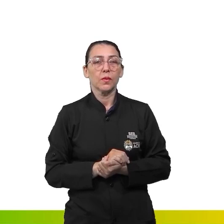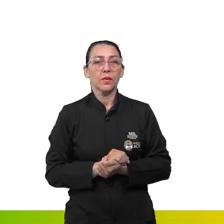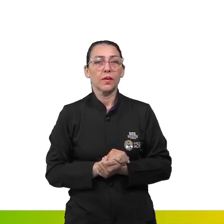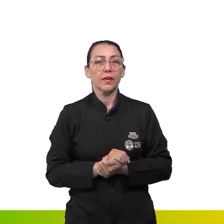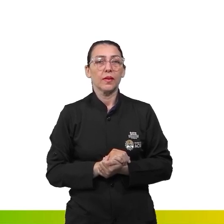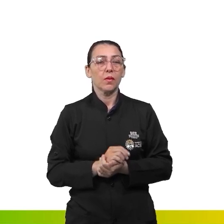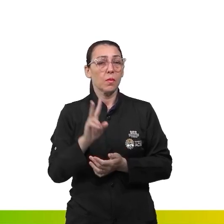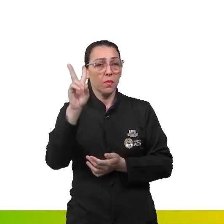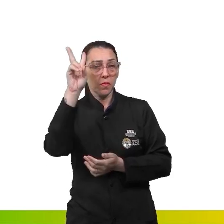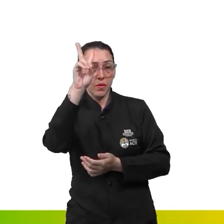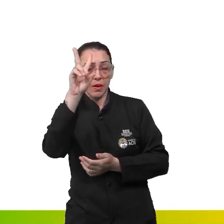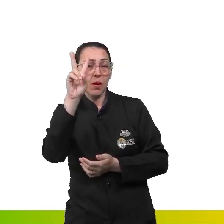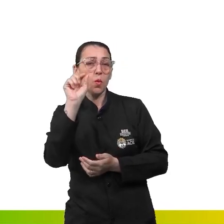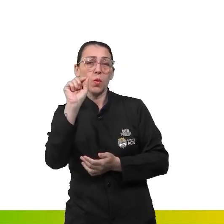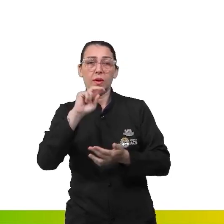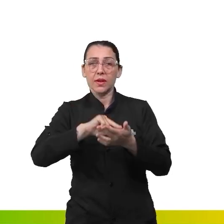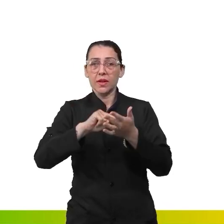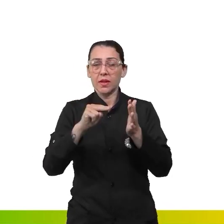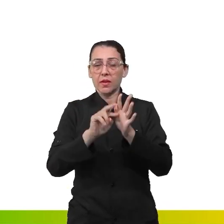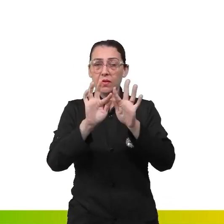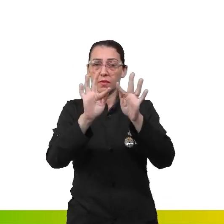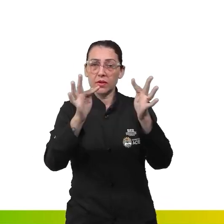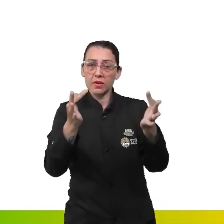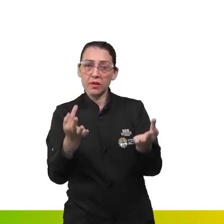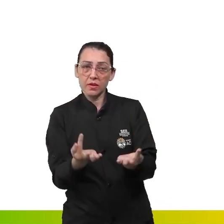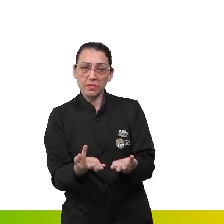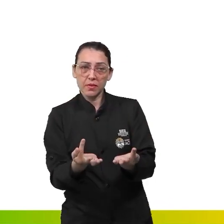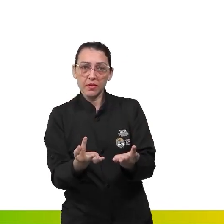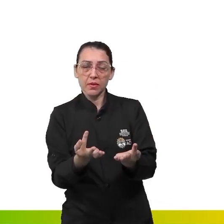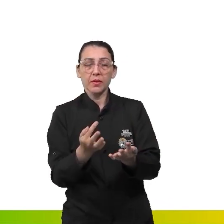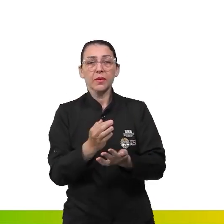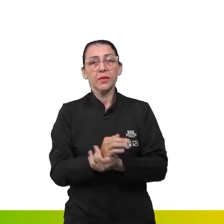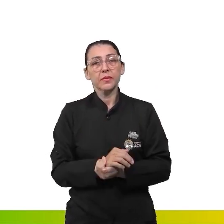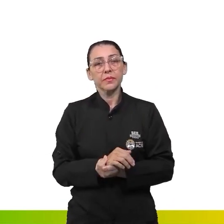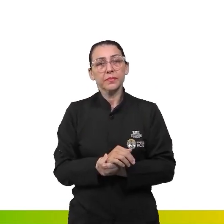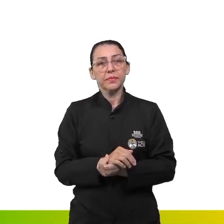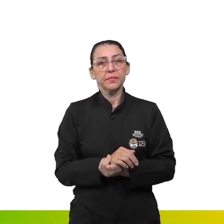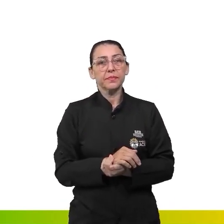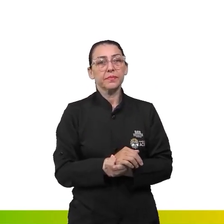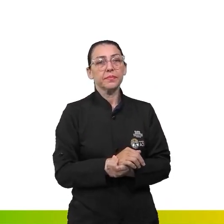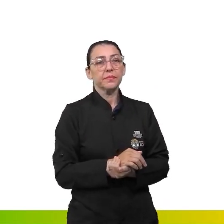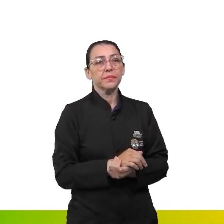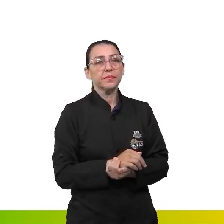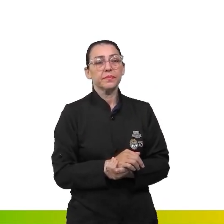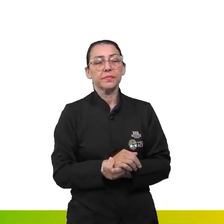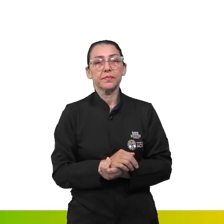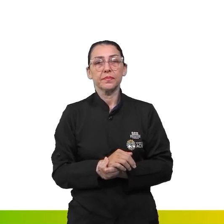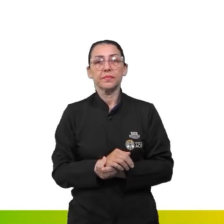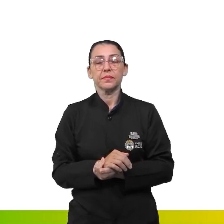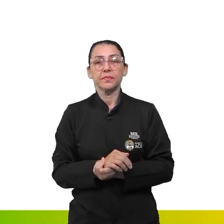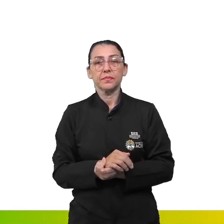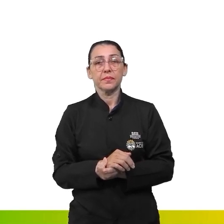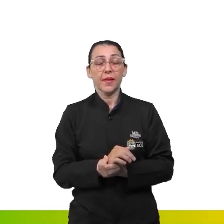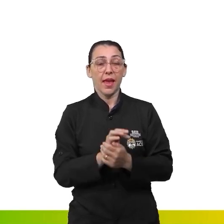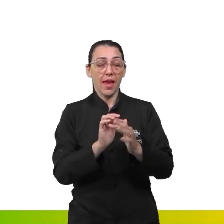Então vamos relembrar o que significa uma função exponencial. Uma função exponencial é uma aplicação